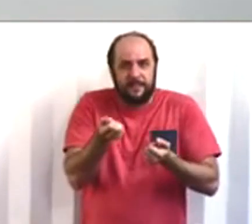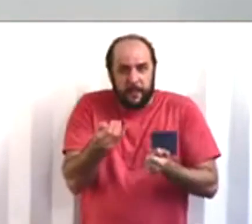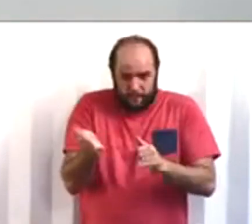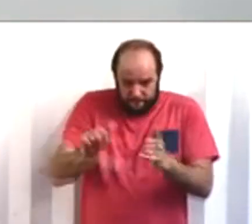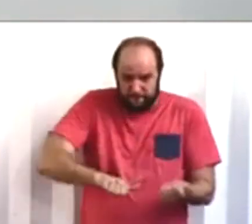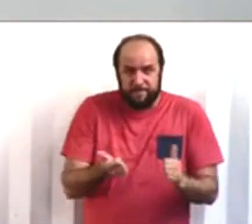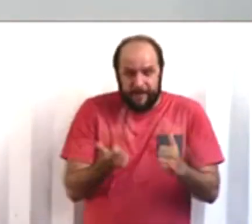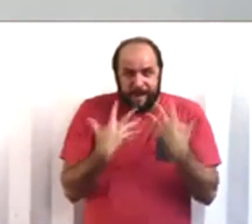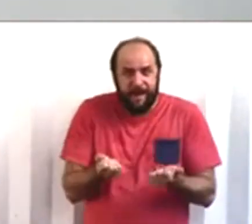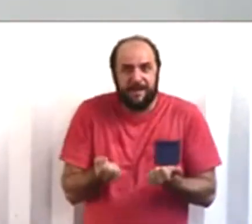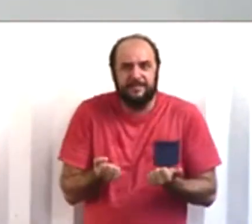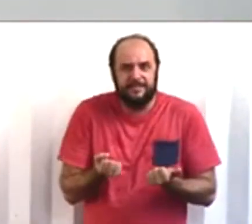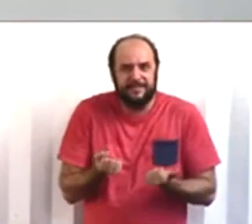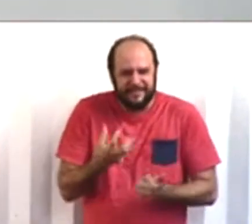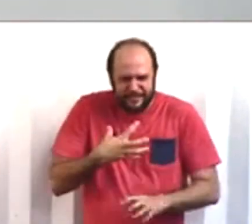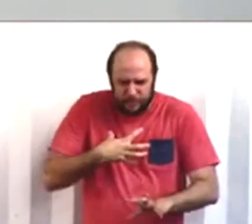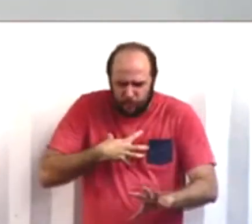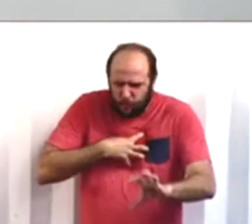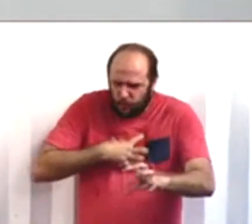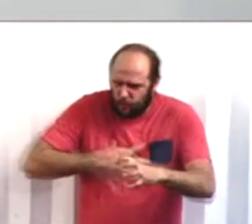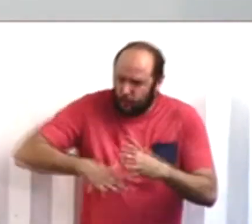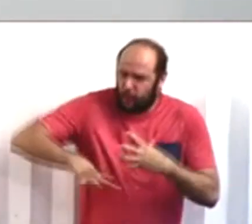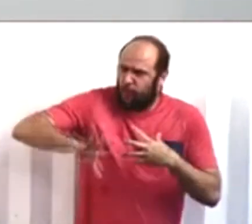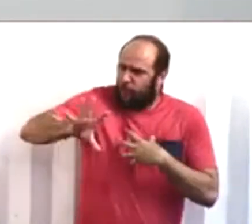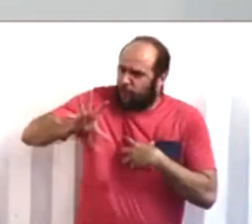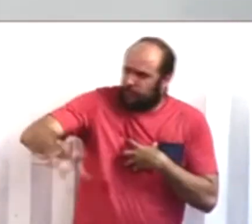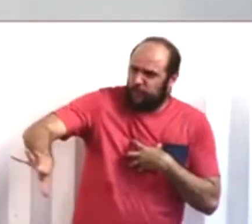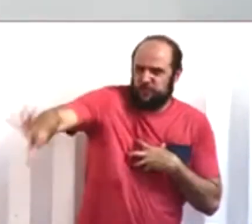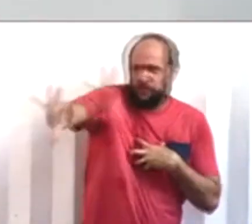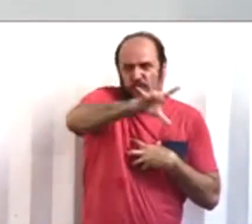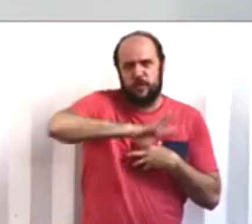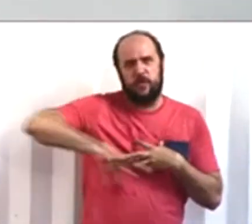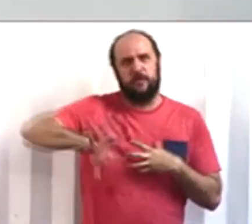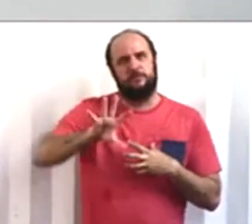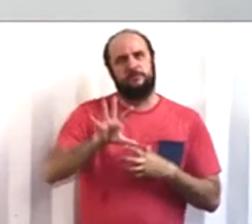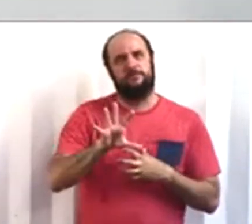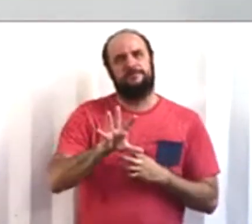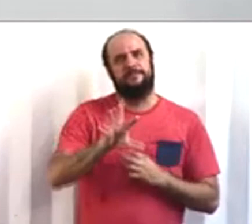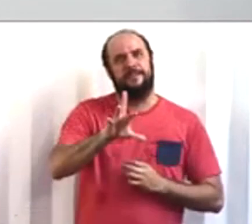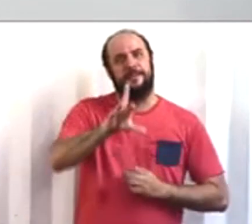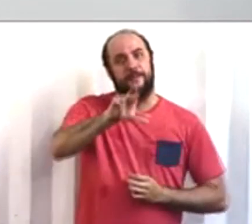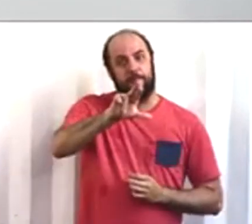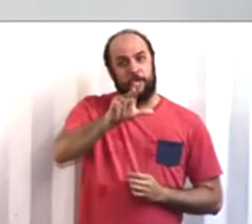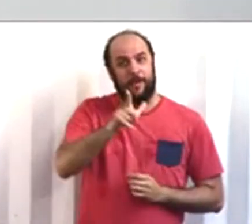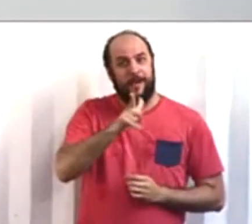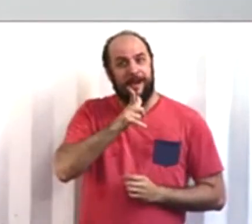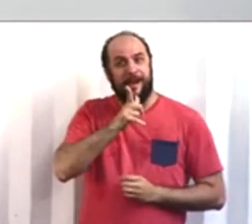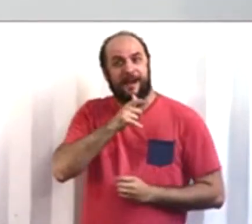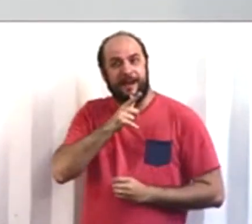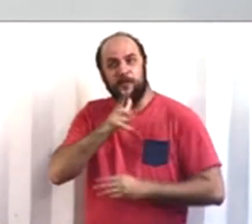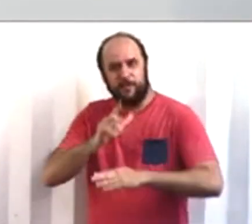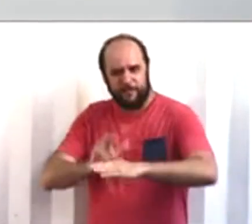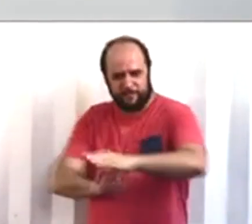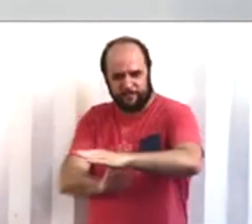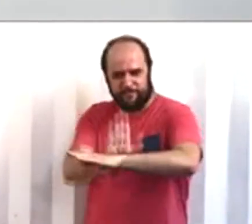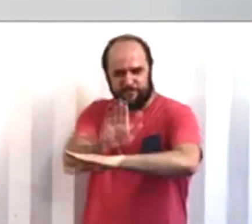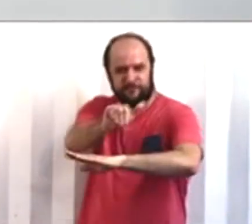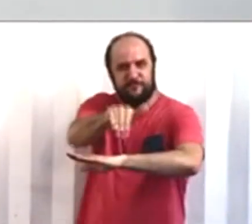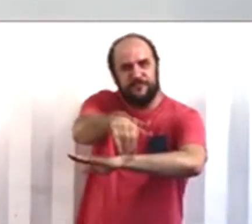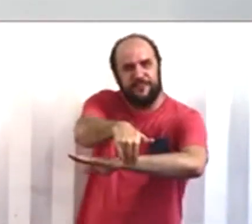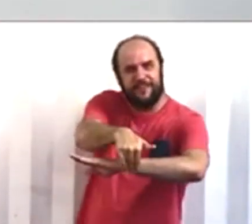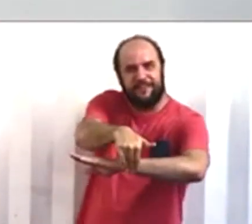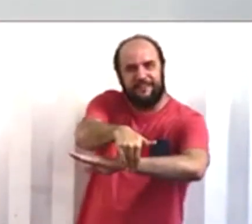torna-se aquela ponte. A estrada vai até a água. Depois do rio, quem pode